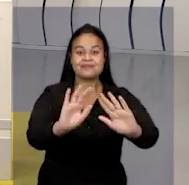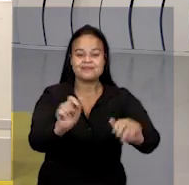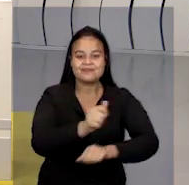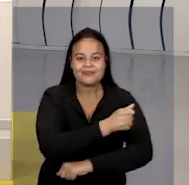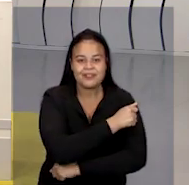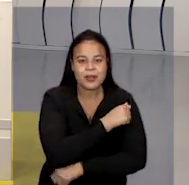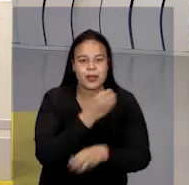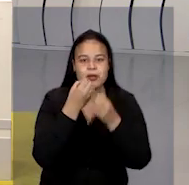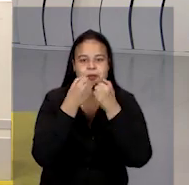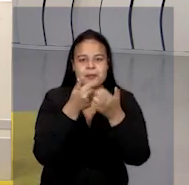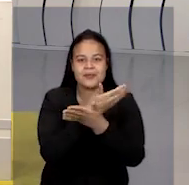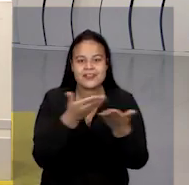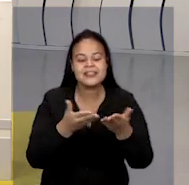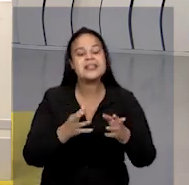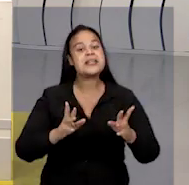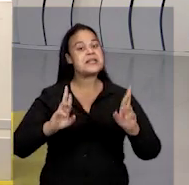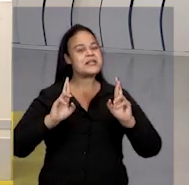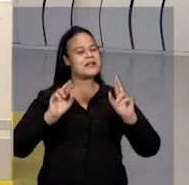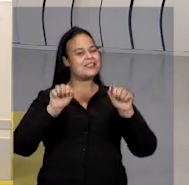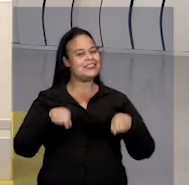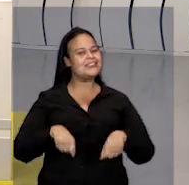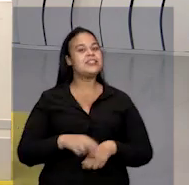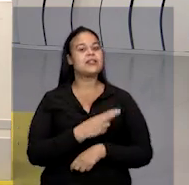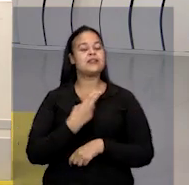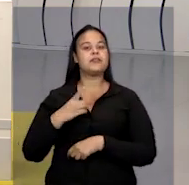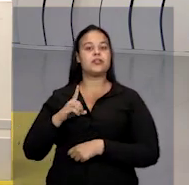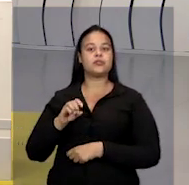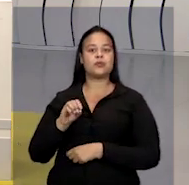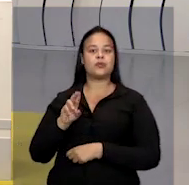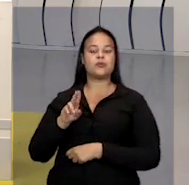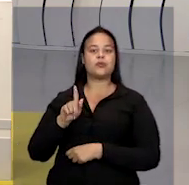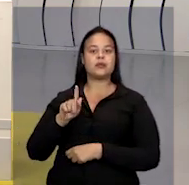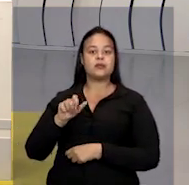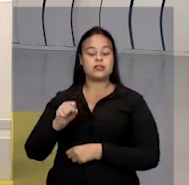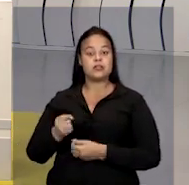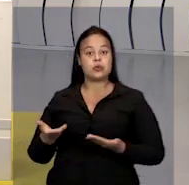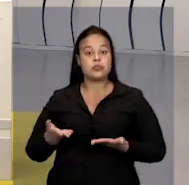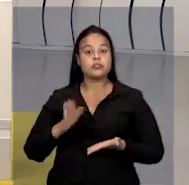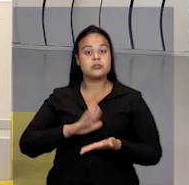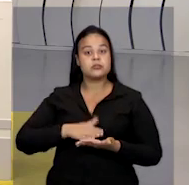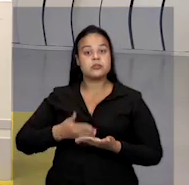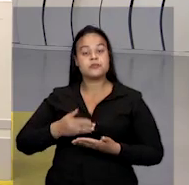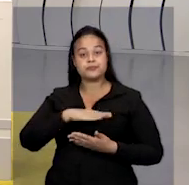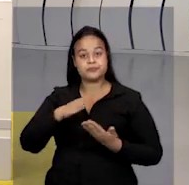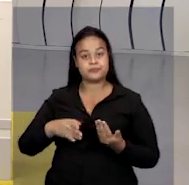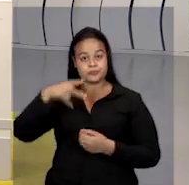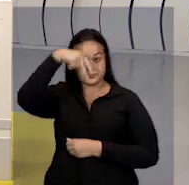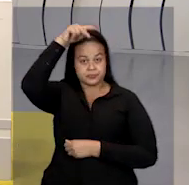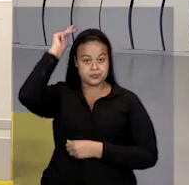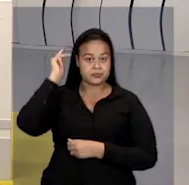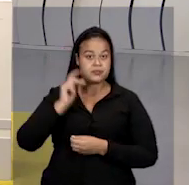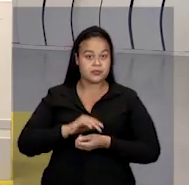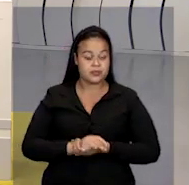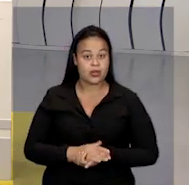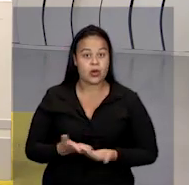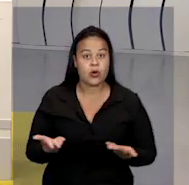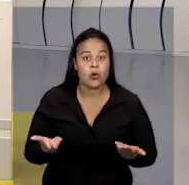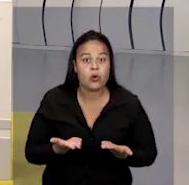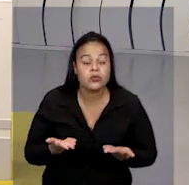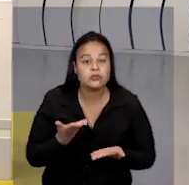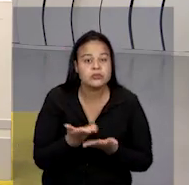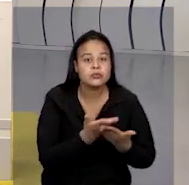aluno, tudo bem com você? Espero que sim. Meu nome é Douglas, estamos hoje com a nossa intérprete Vânia e nós iremos trabalhar hoje